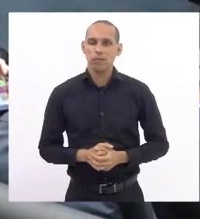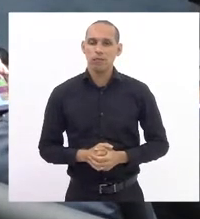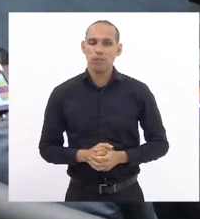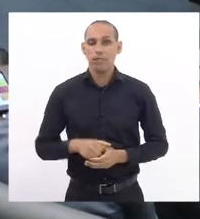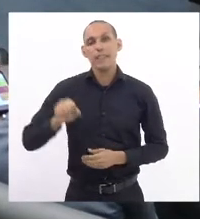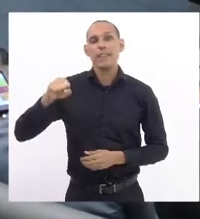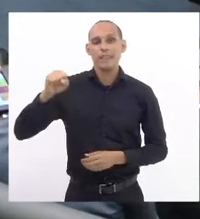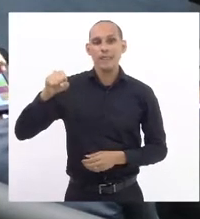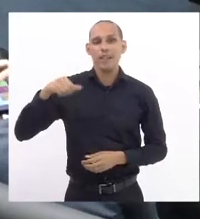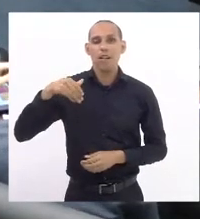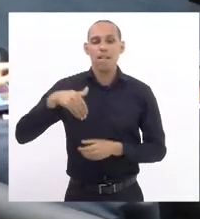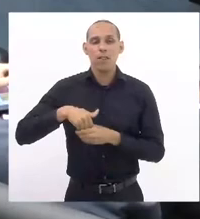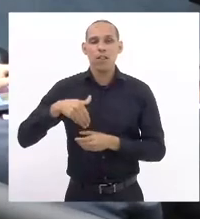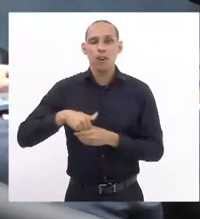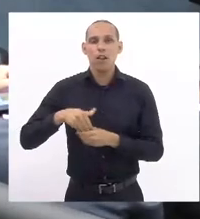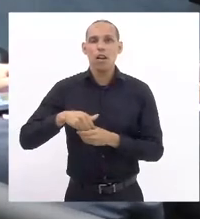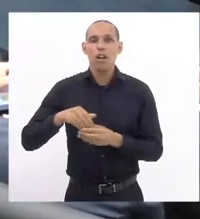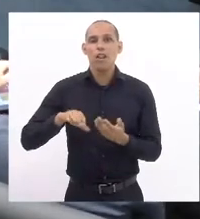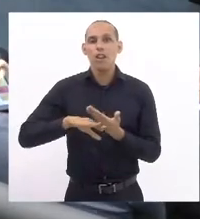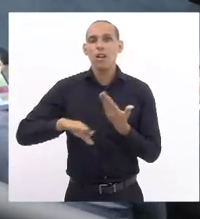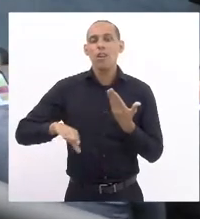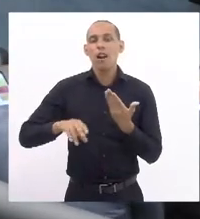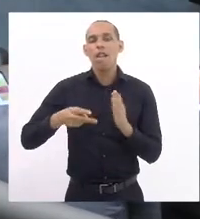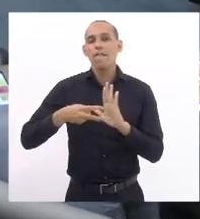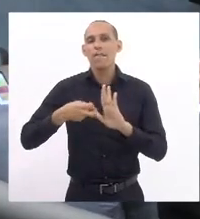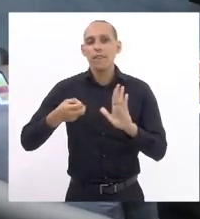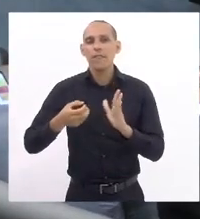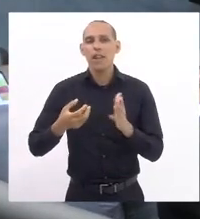Sim, votando sim, rejeita o veto e aprova o projeto.